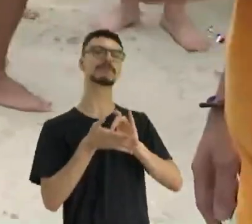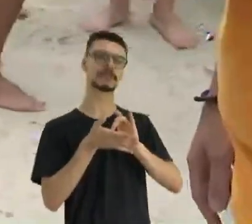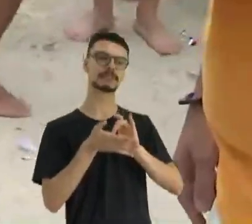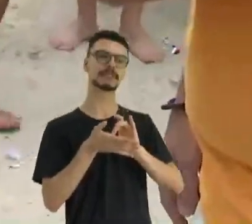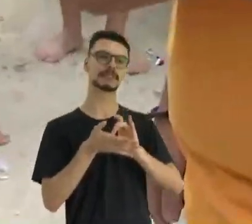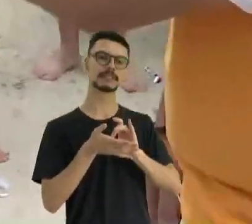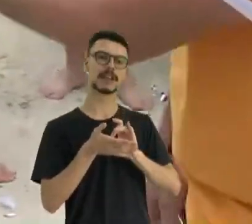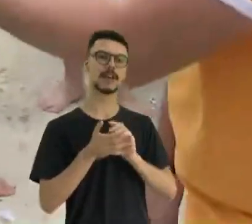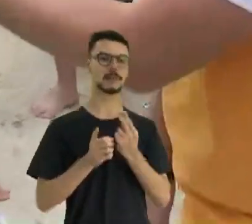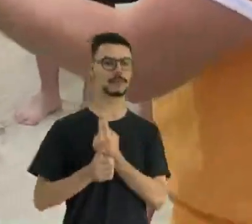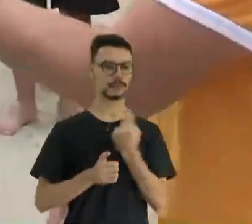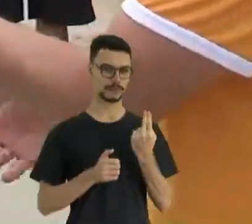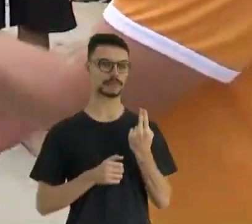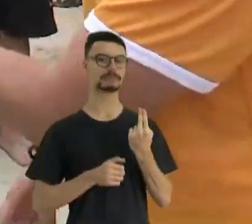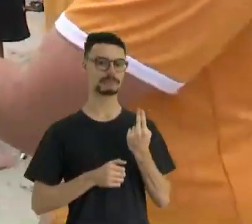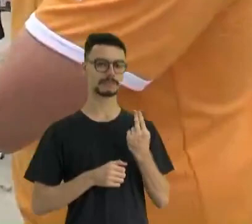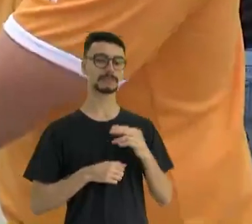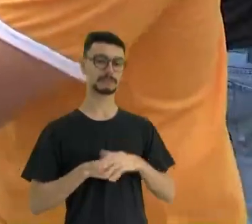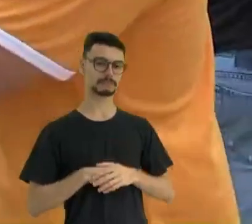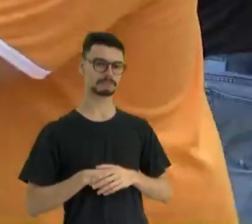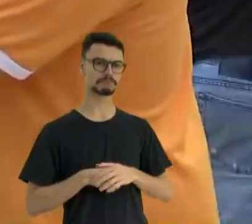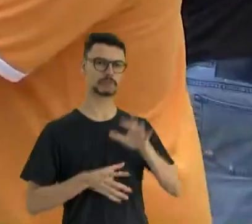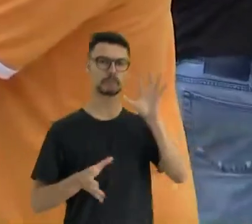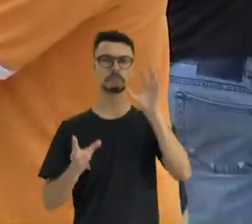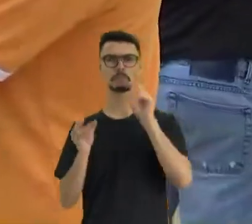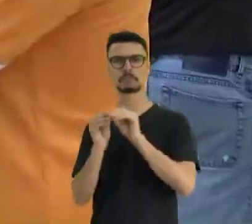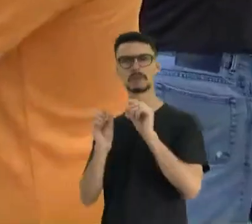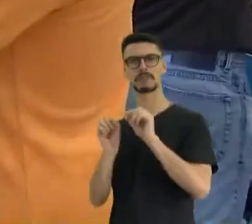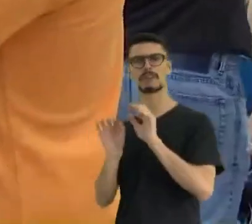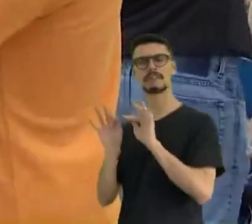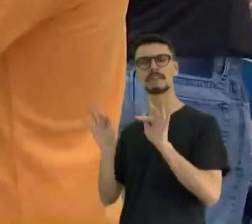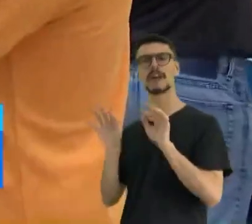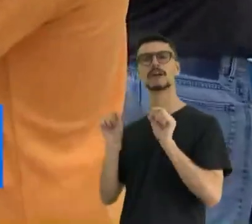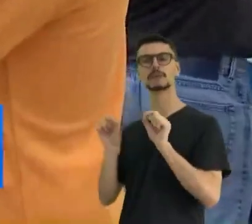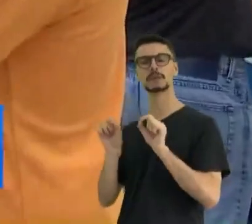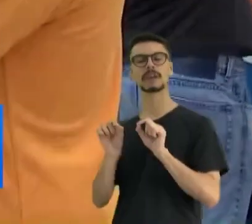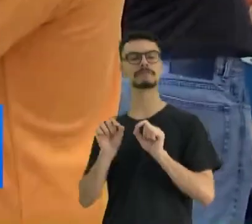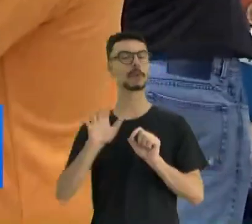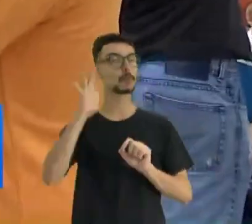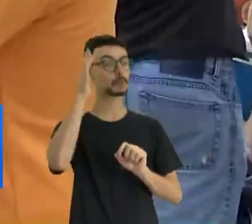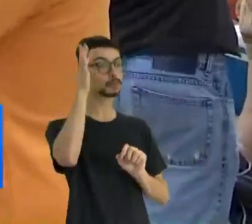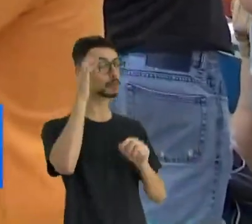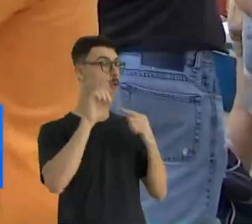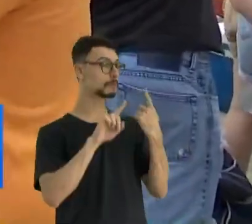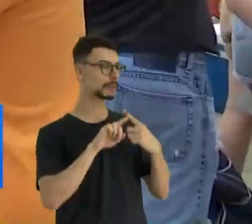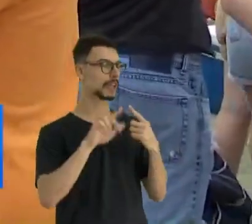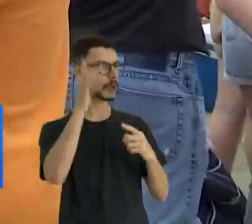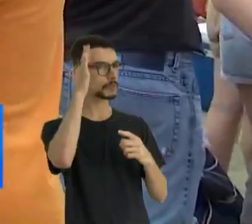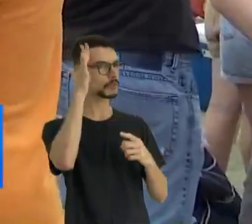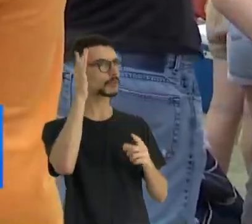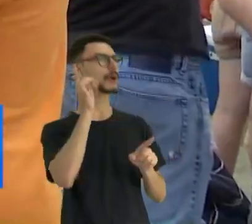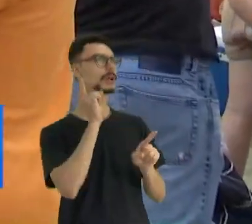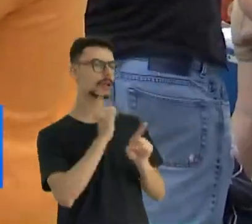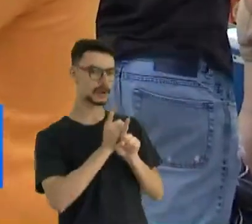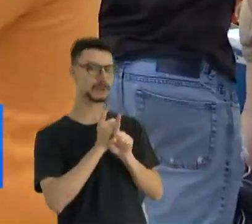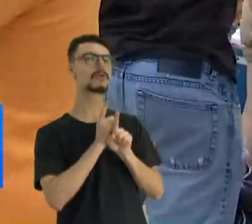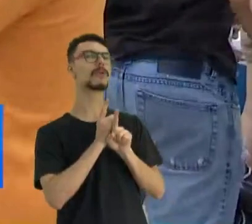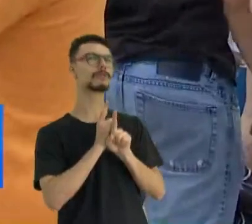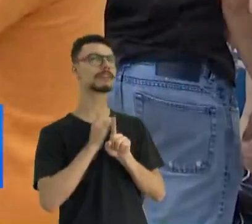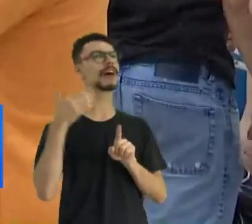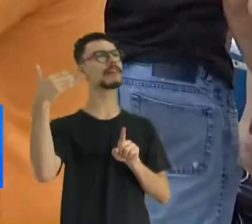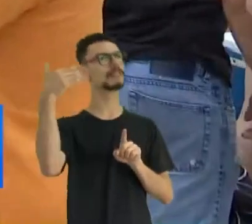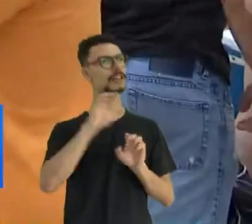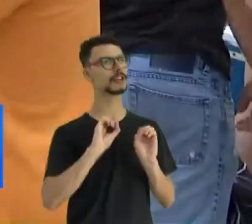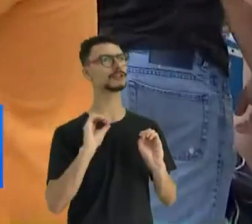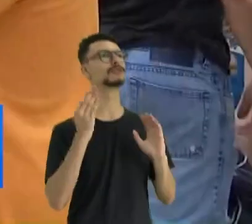embaixo, Luana Valverde. E o que representa essa frase pra você? Ah, um sonho, né? Porque é o meu sonho encontrar eles, era um sonho vir no show com